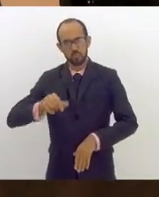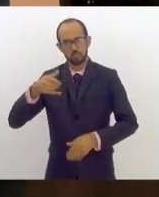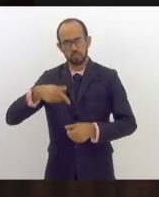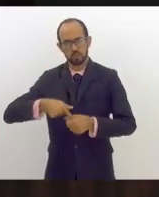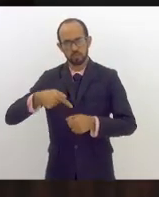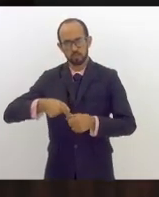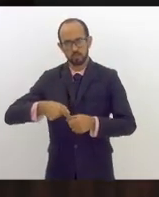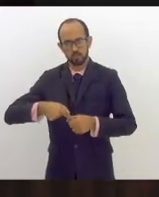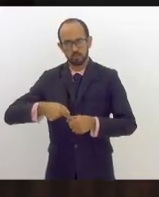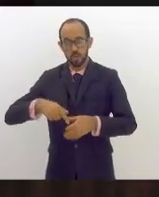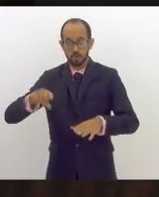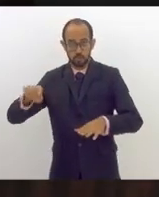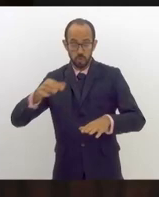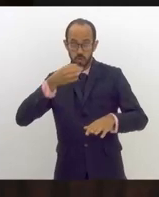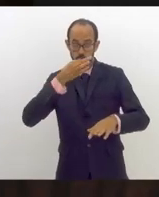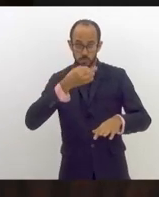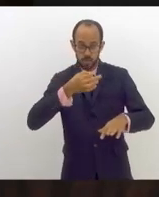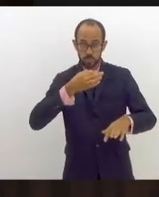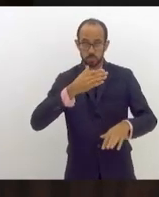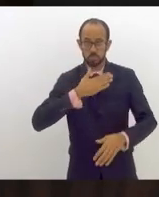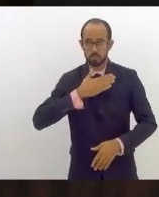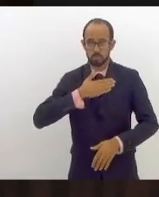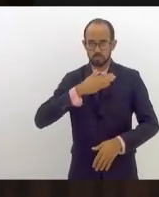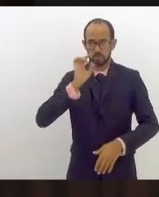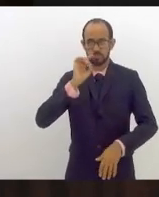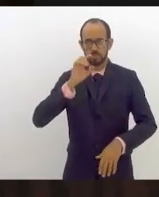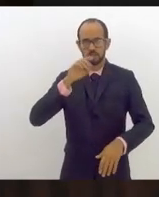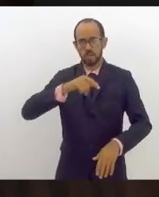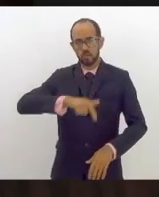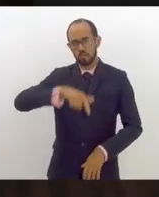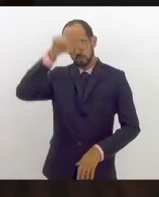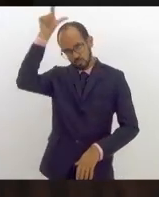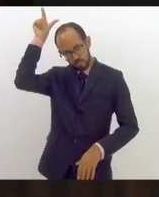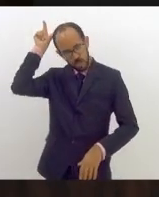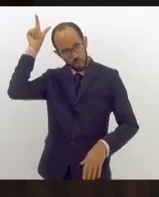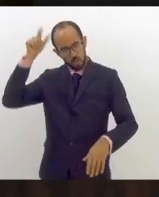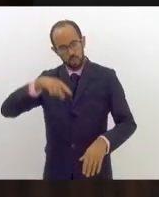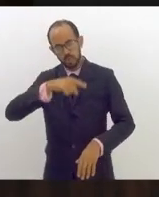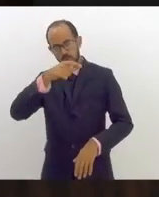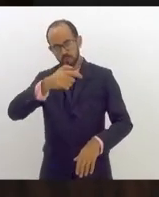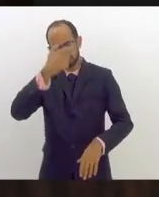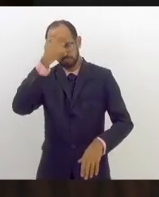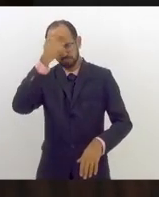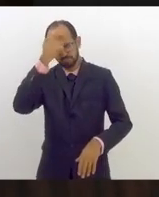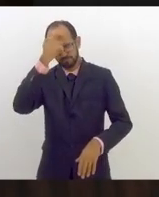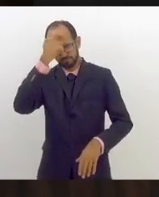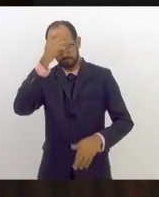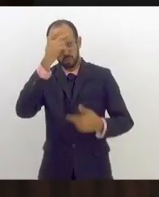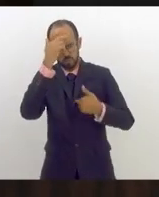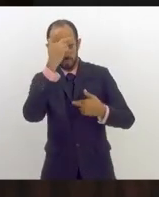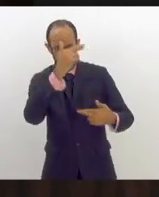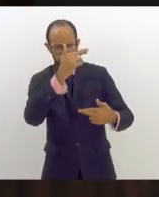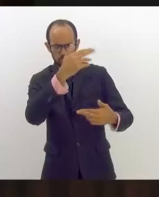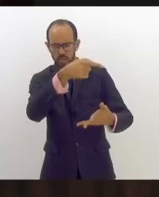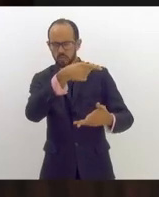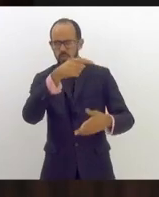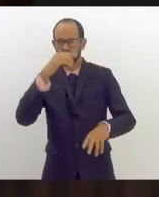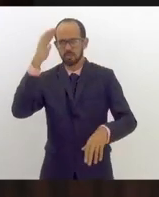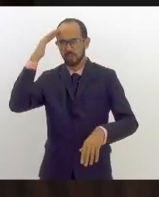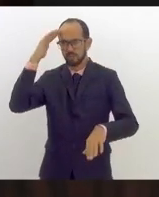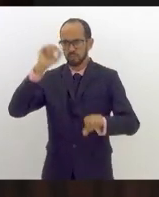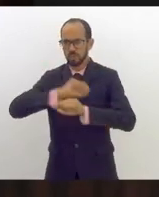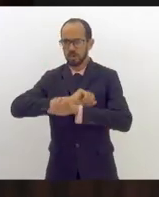só deixar um posicionamento a todos os deputados especialmente detalhes Paulo que é um deputado de consenso e tem todo o meu respeito e eu entendi